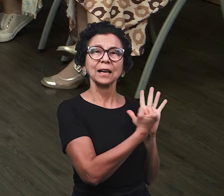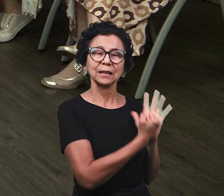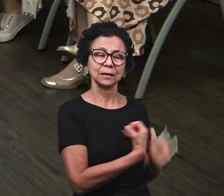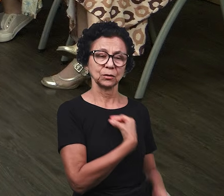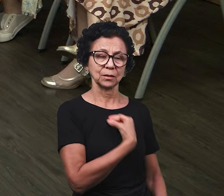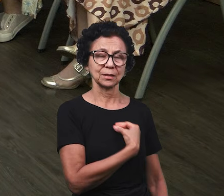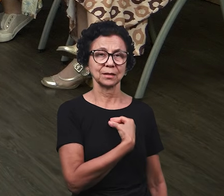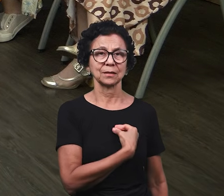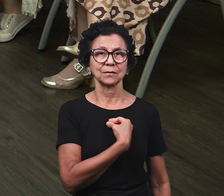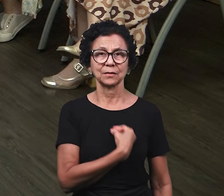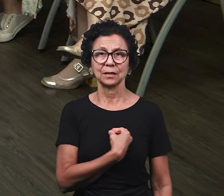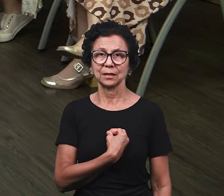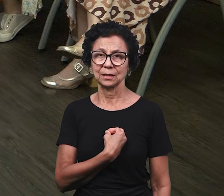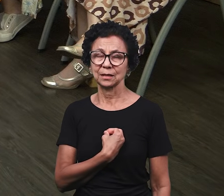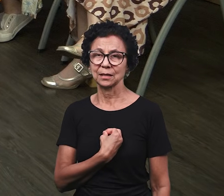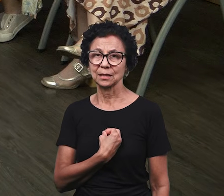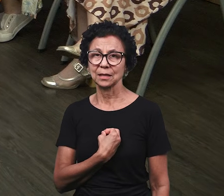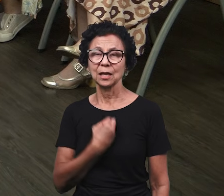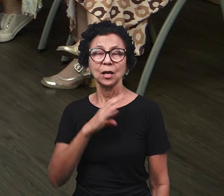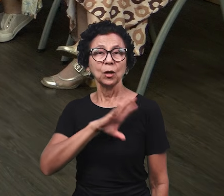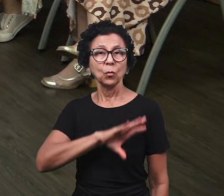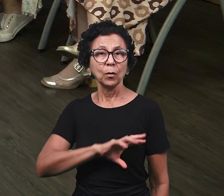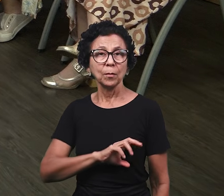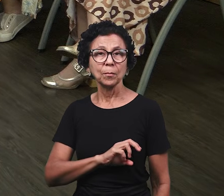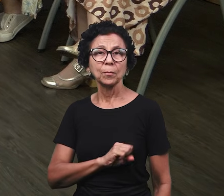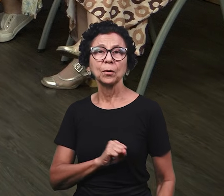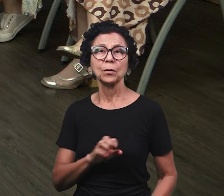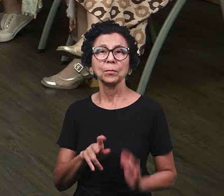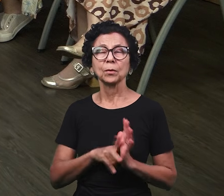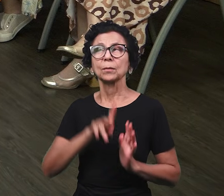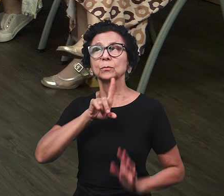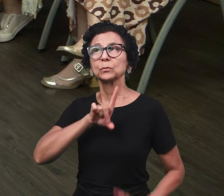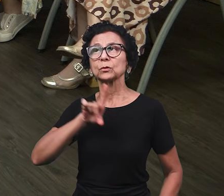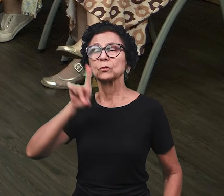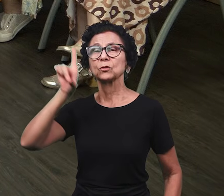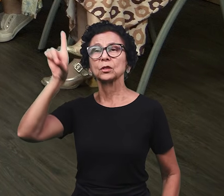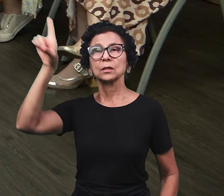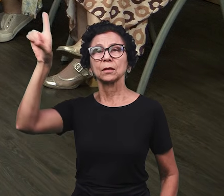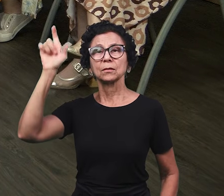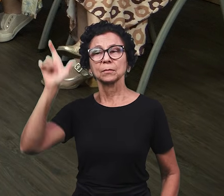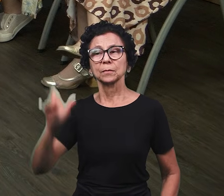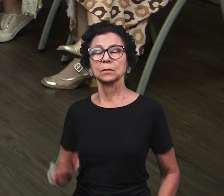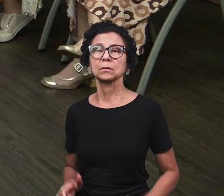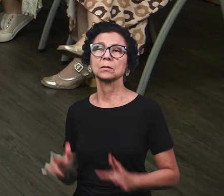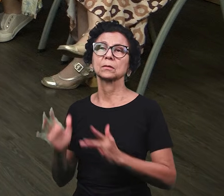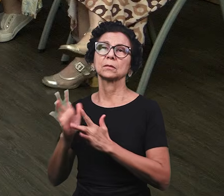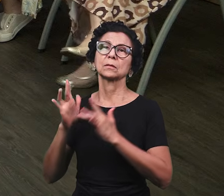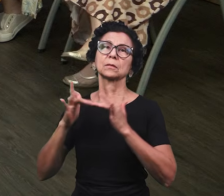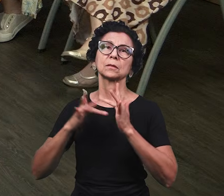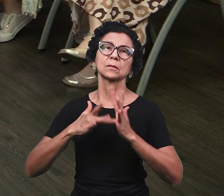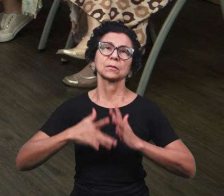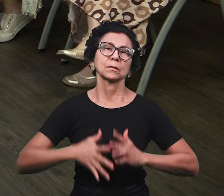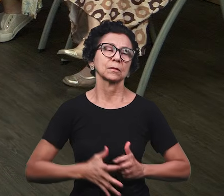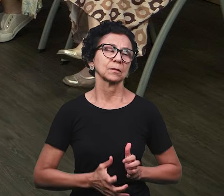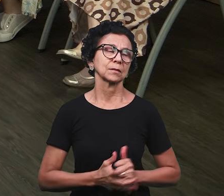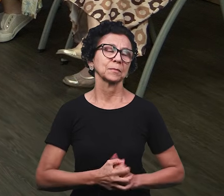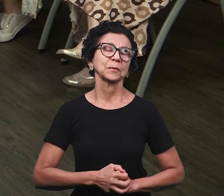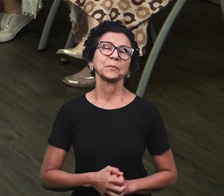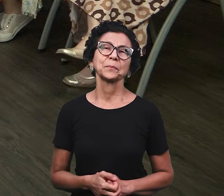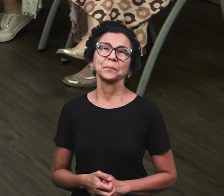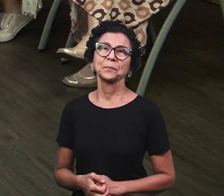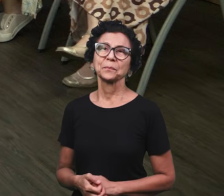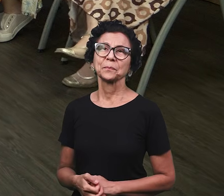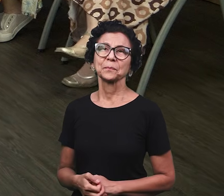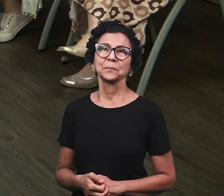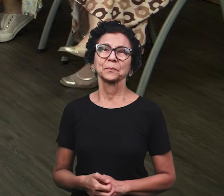de Deus, representado na figura do Senhor Jesus. Amém. Amém. Vamos para a nossa segunda pergunta